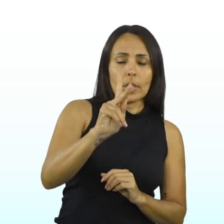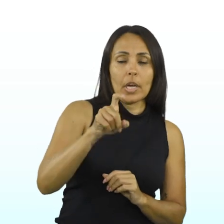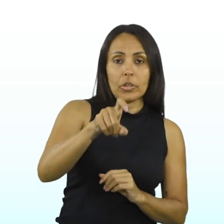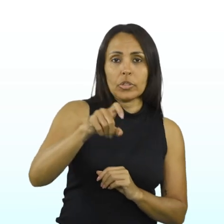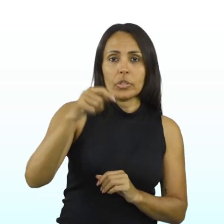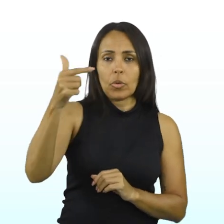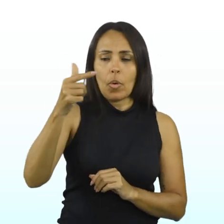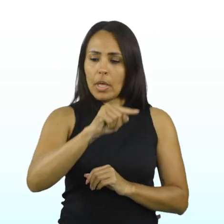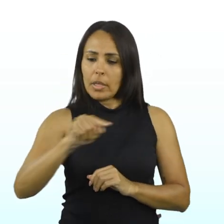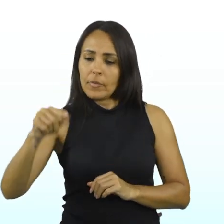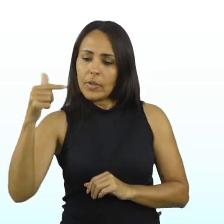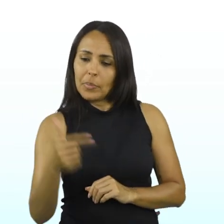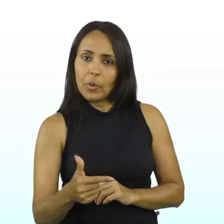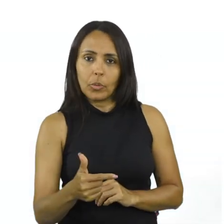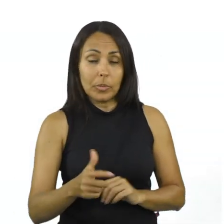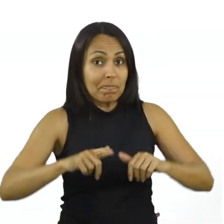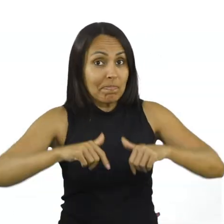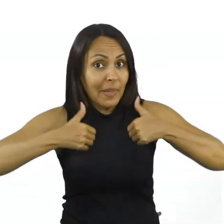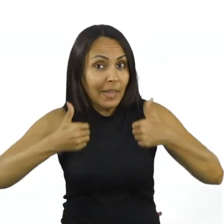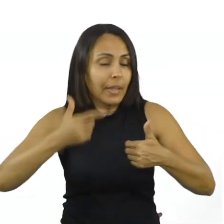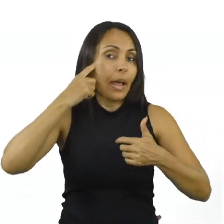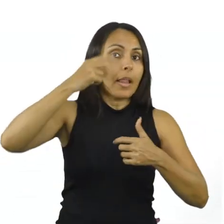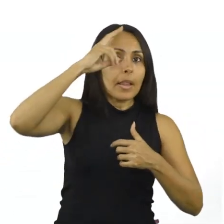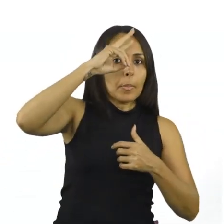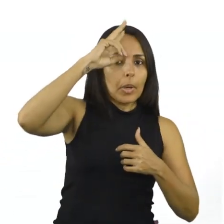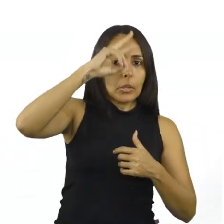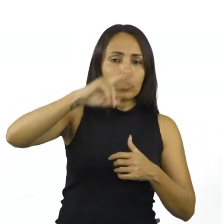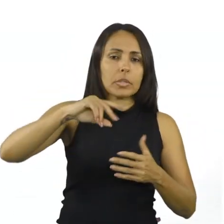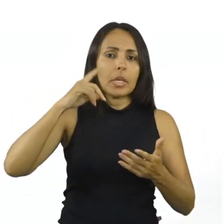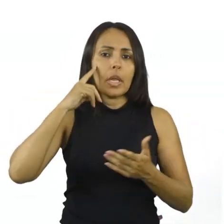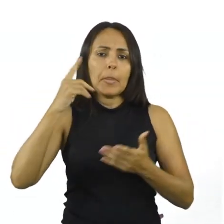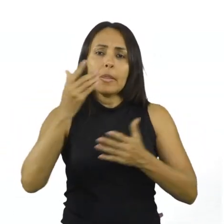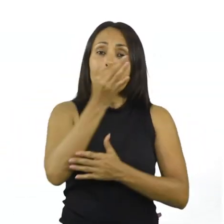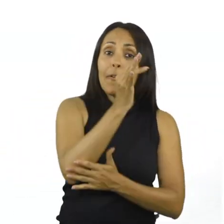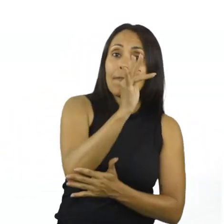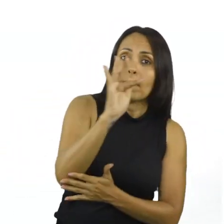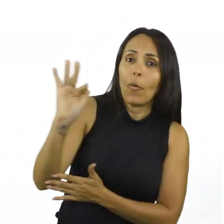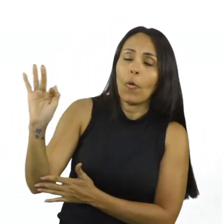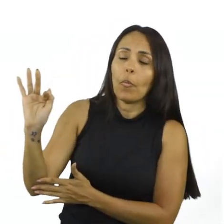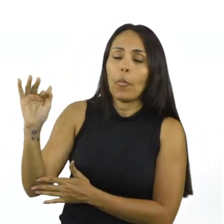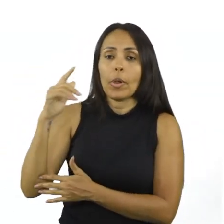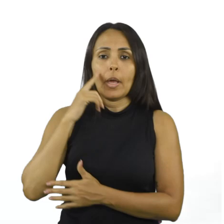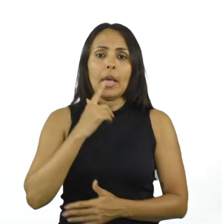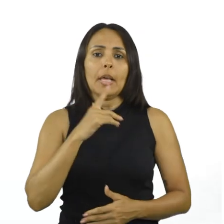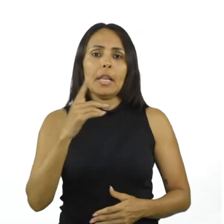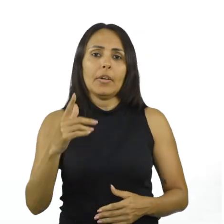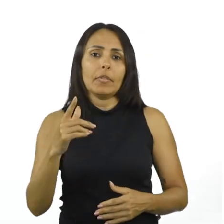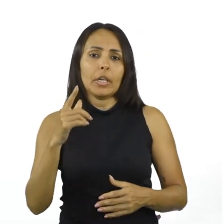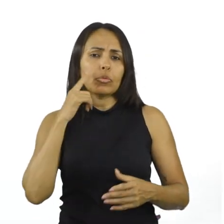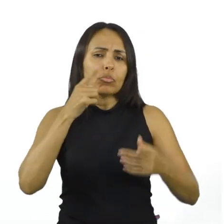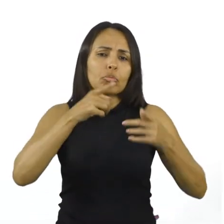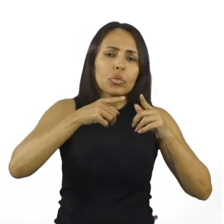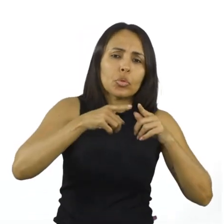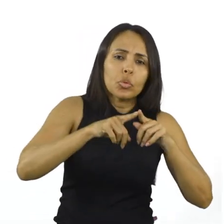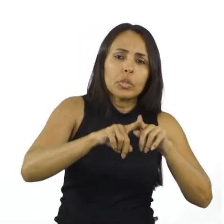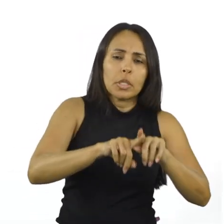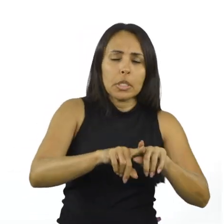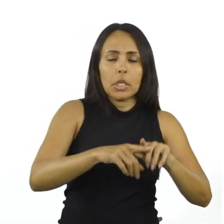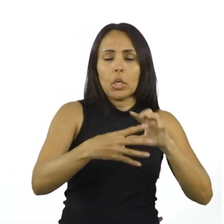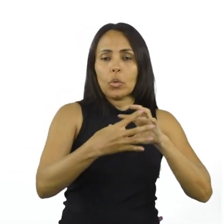kx² dividido por 2. Belezinha? Lembrando sempre do sinal. Se a força elástica ela vai no sentido